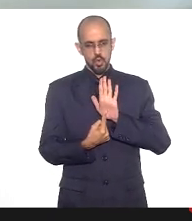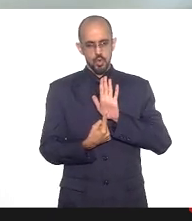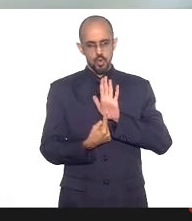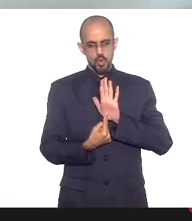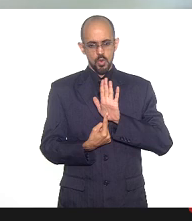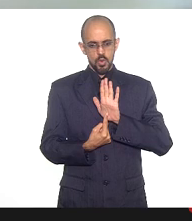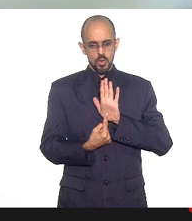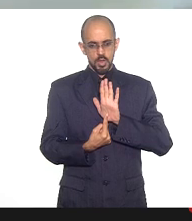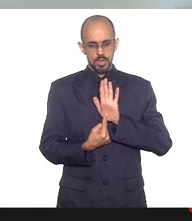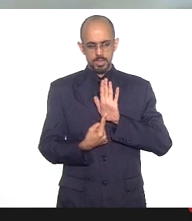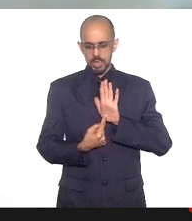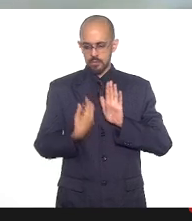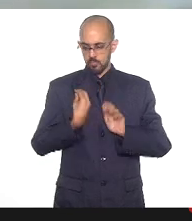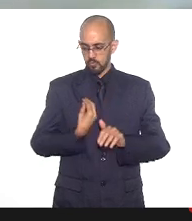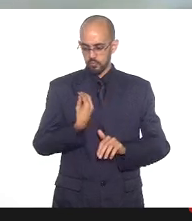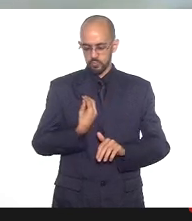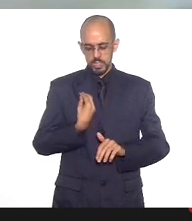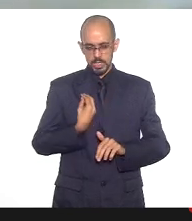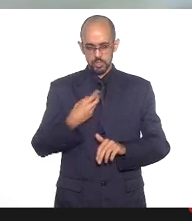dos campos,